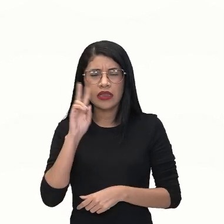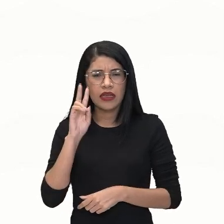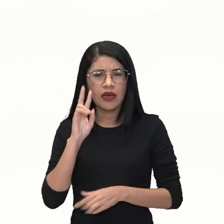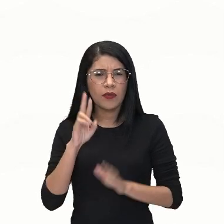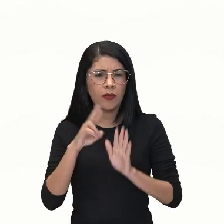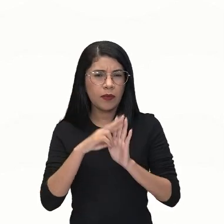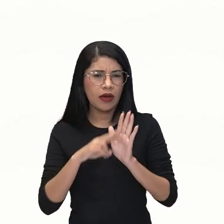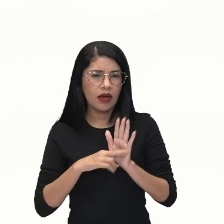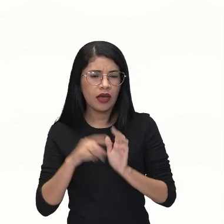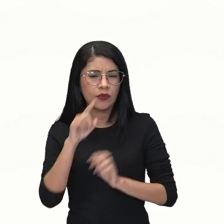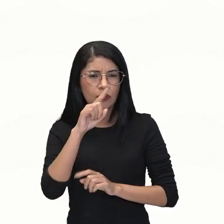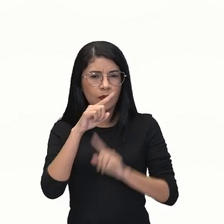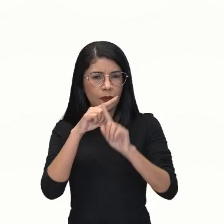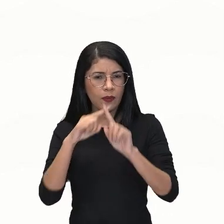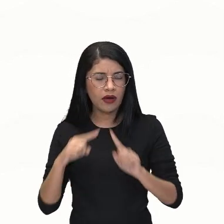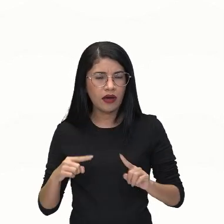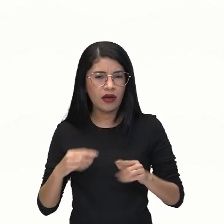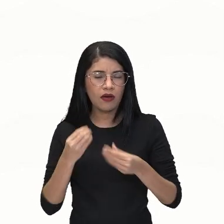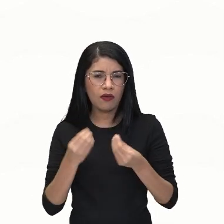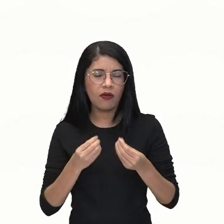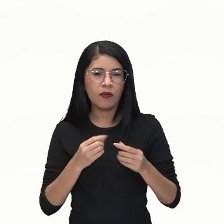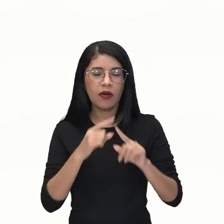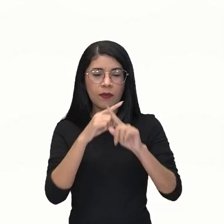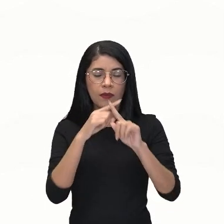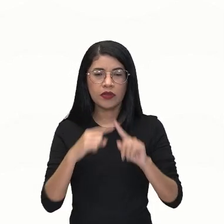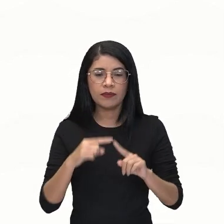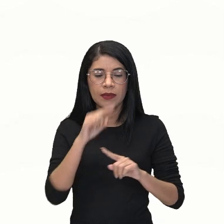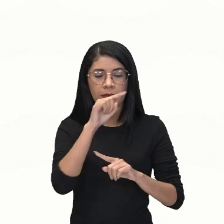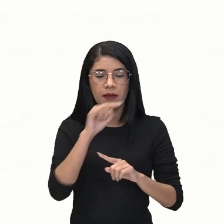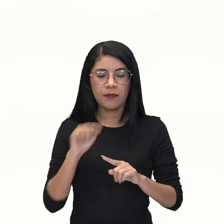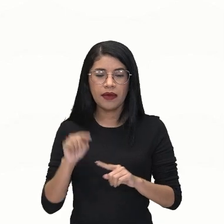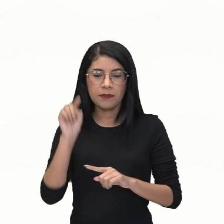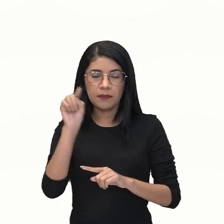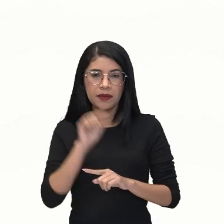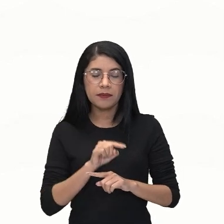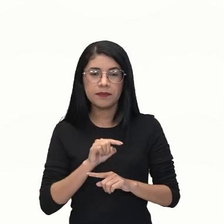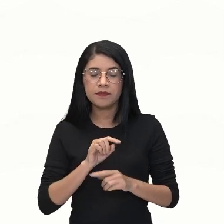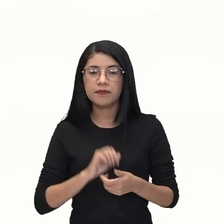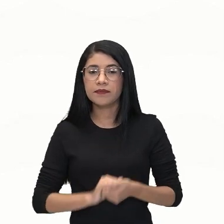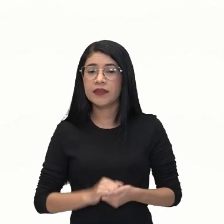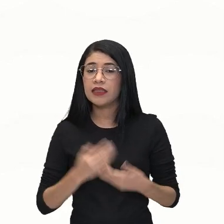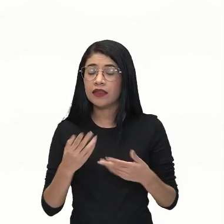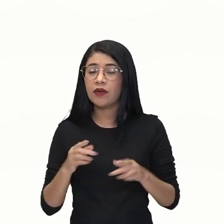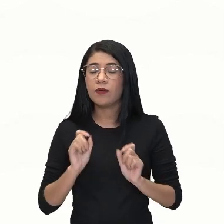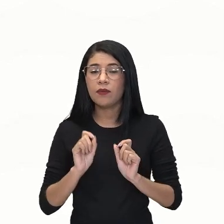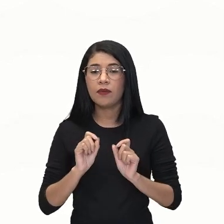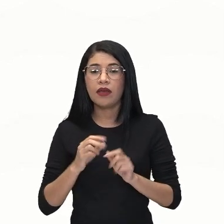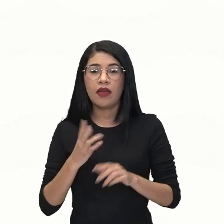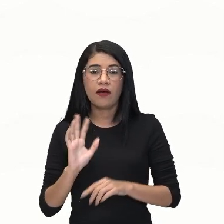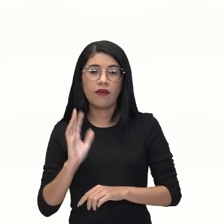de 3, que a gente fala multiplicar o meio pelos extremos? Ela advém